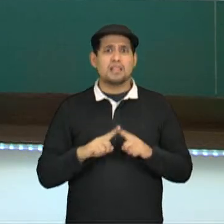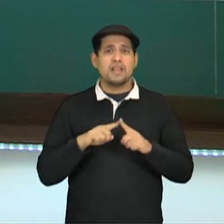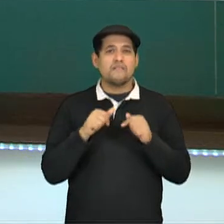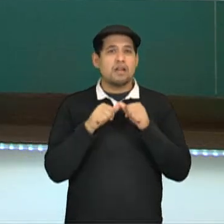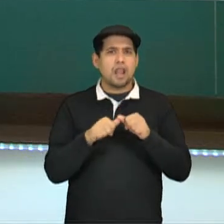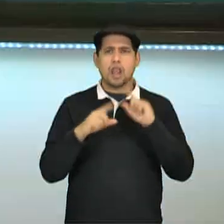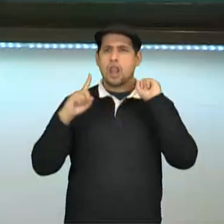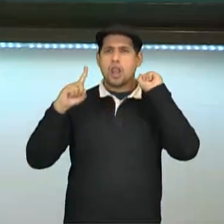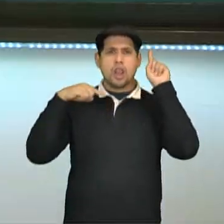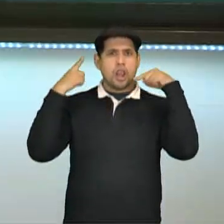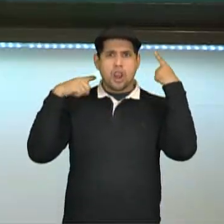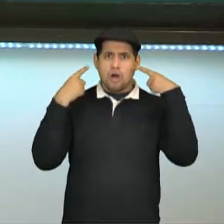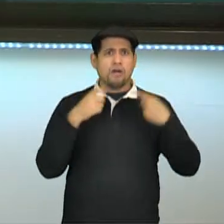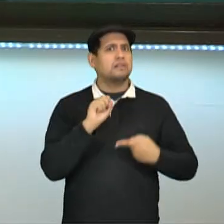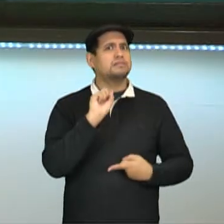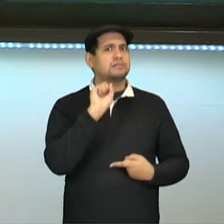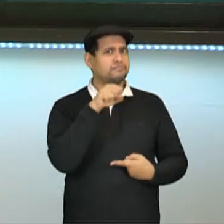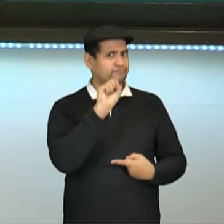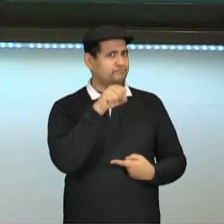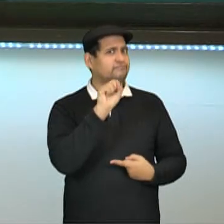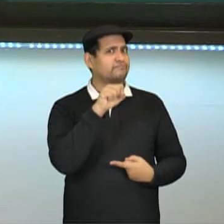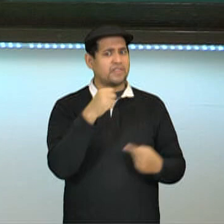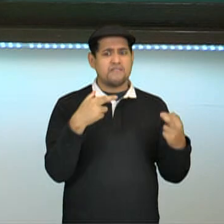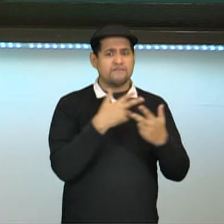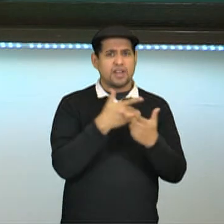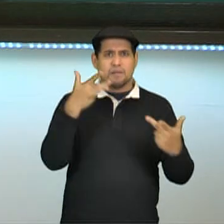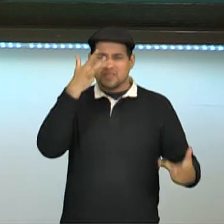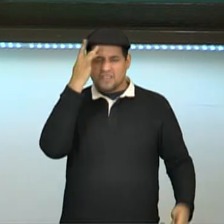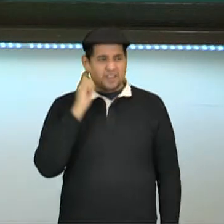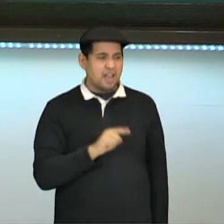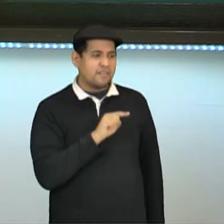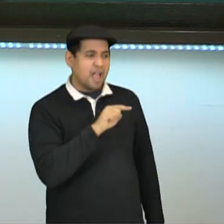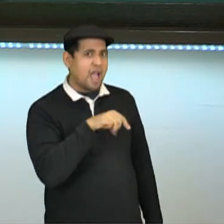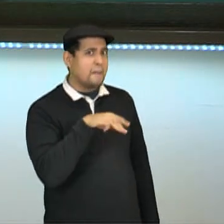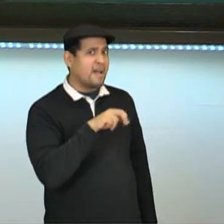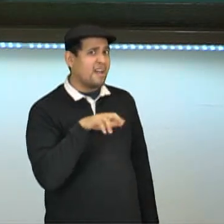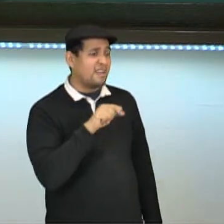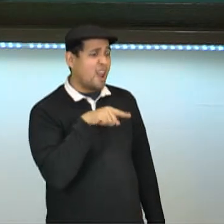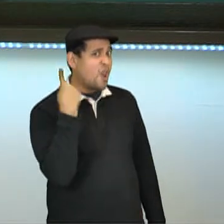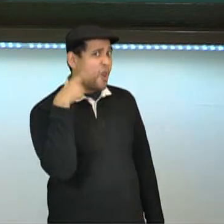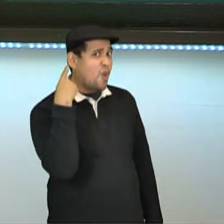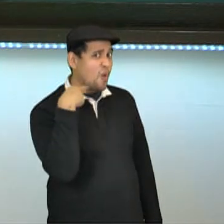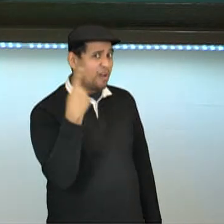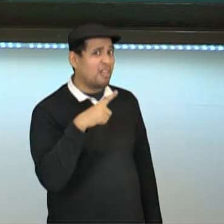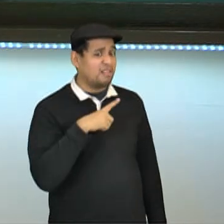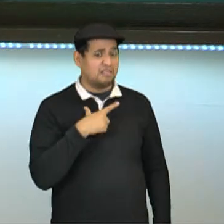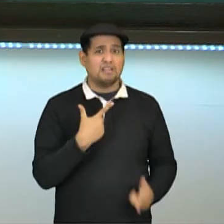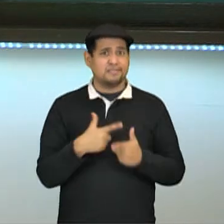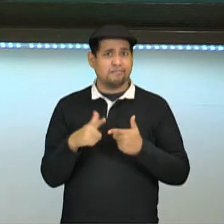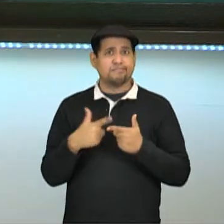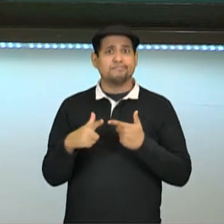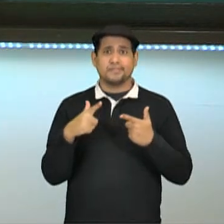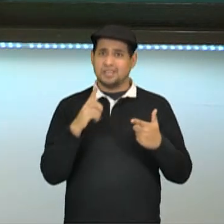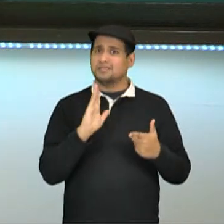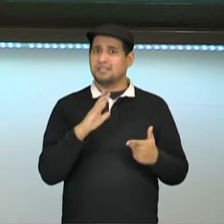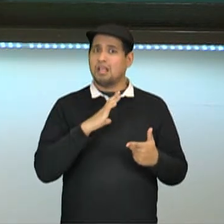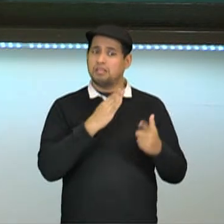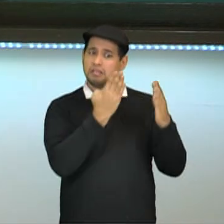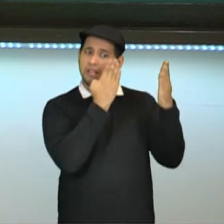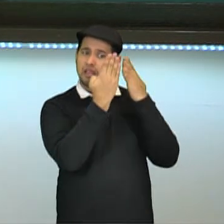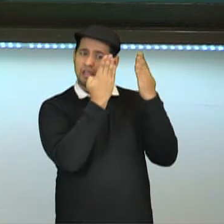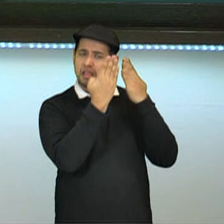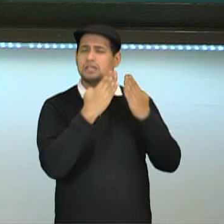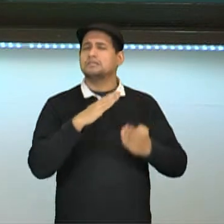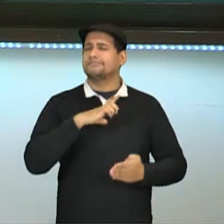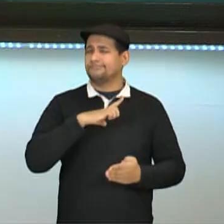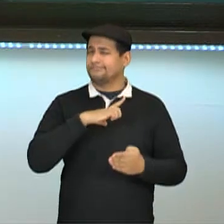louca. Sim, ela vai ser chamada por muitos de Dona Maria a Louca. Ela teve problemas psicológicos,